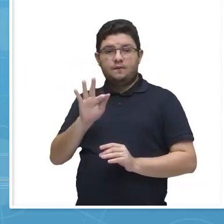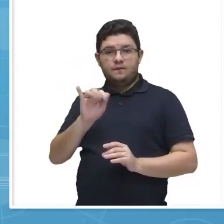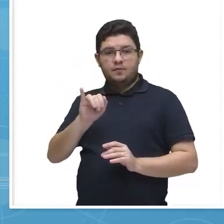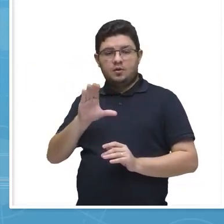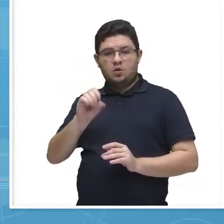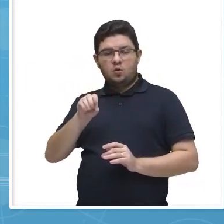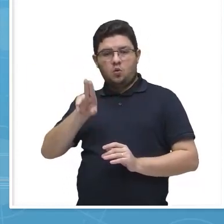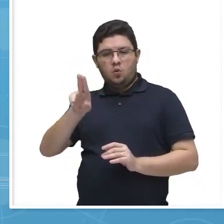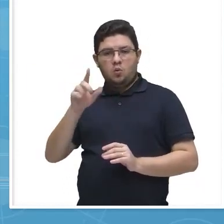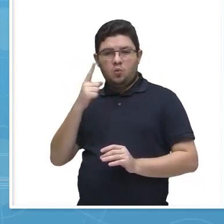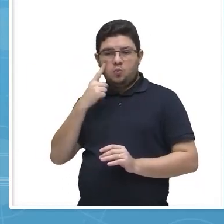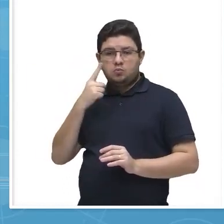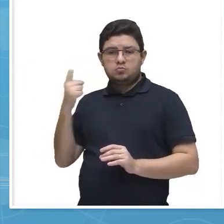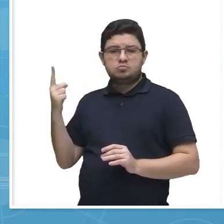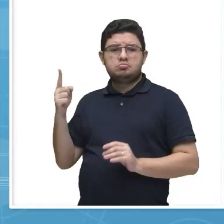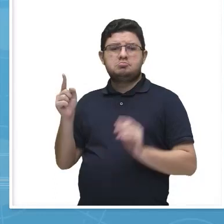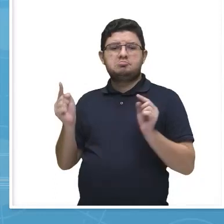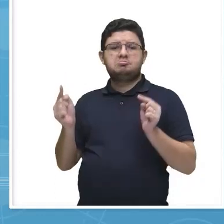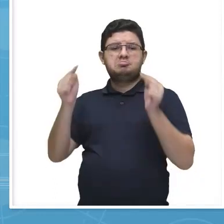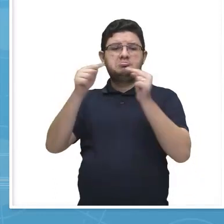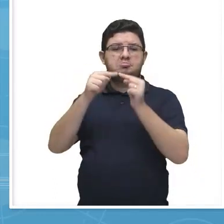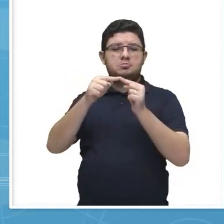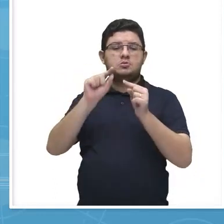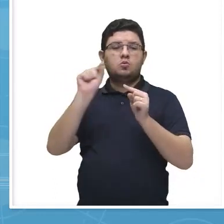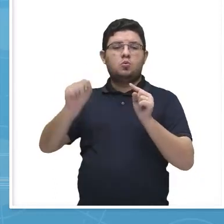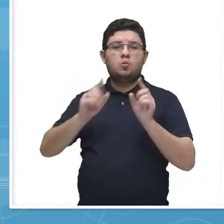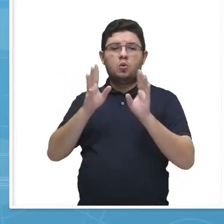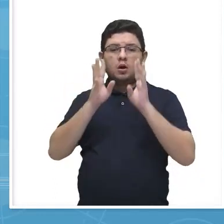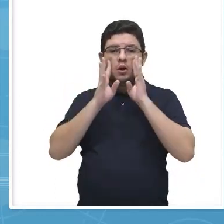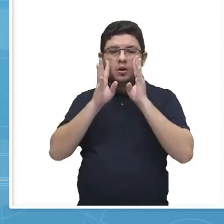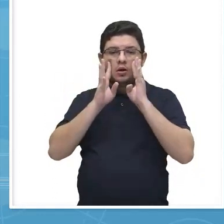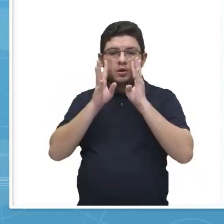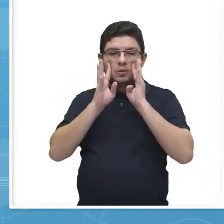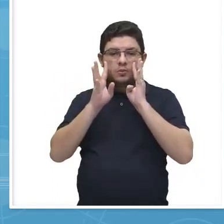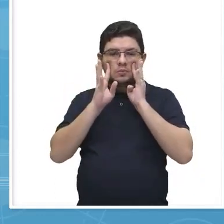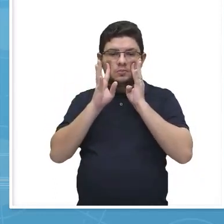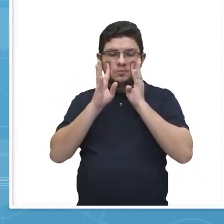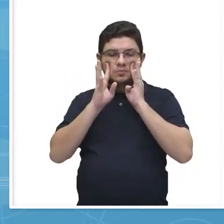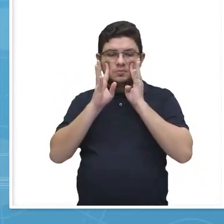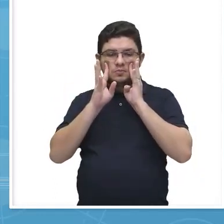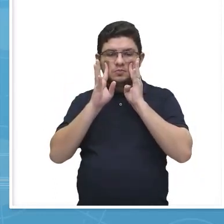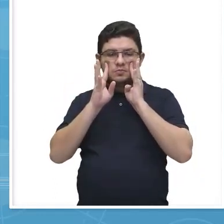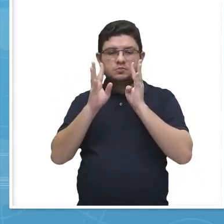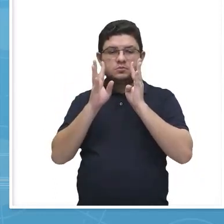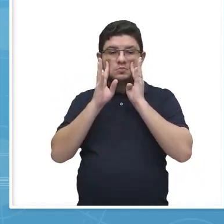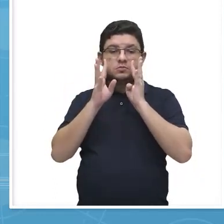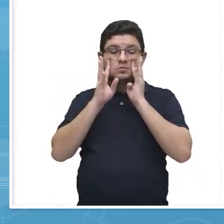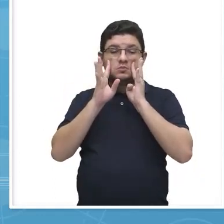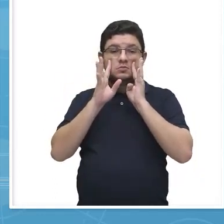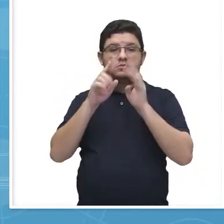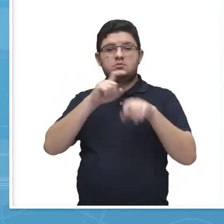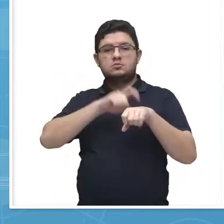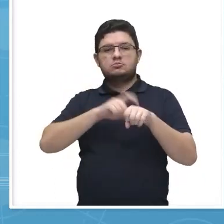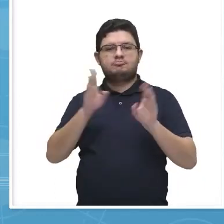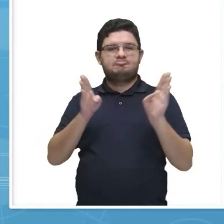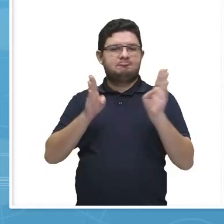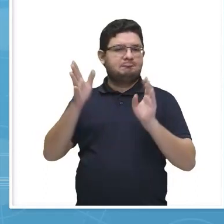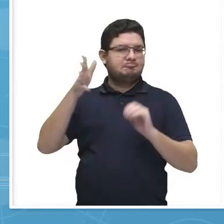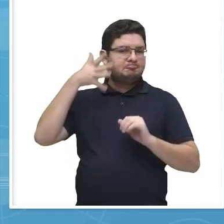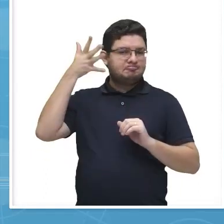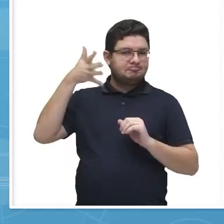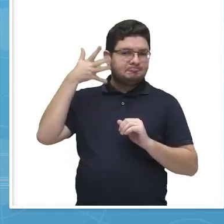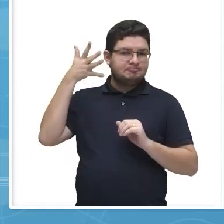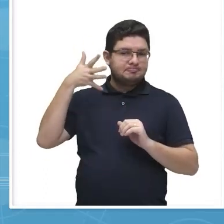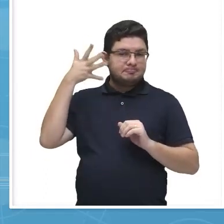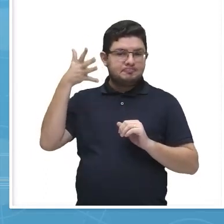estava? Atento. O aluno estava atento. Quando é que ele estava atento? Durante a palestra. E durante a